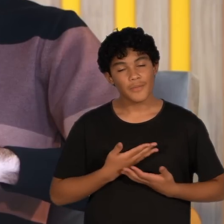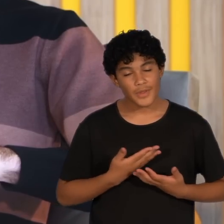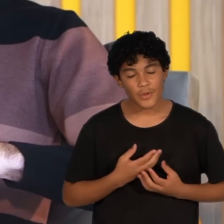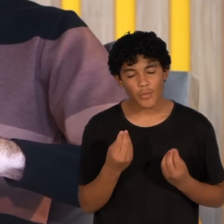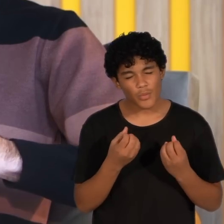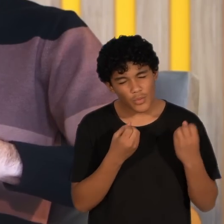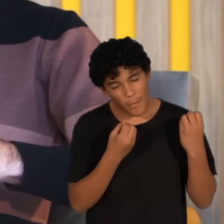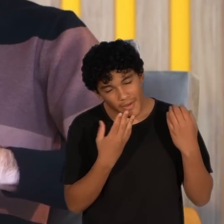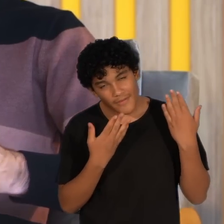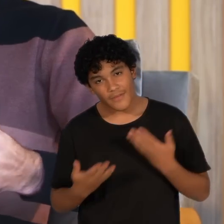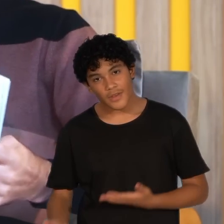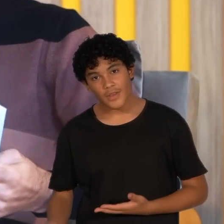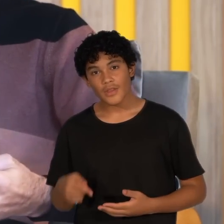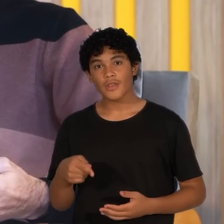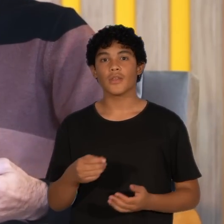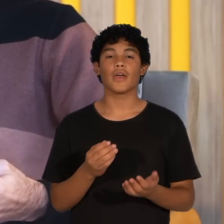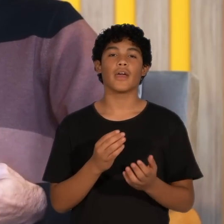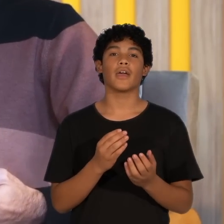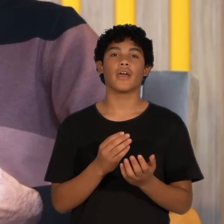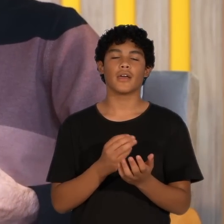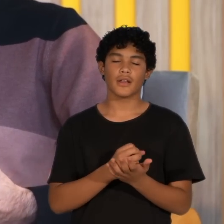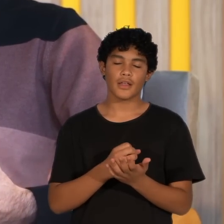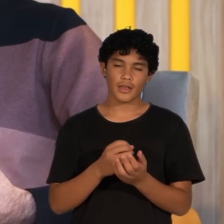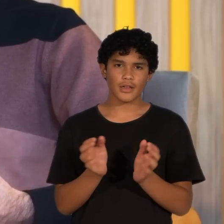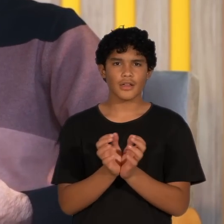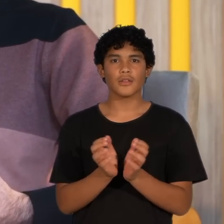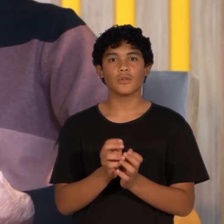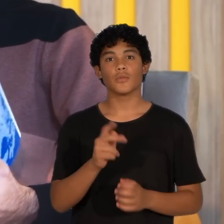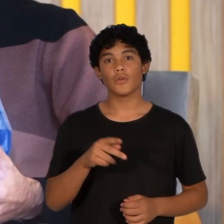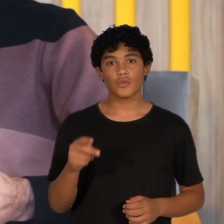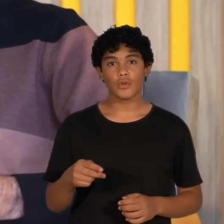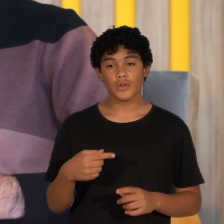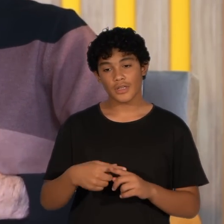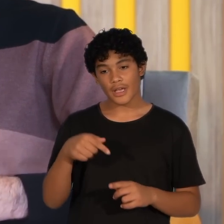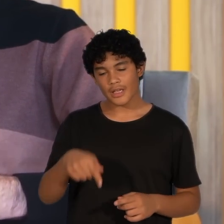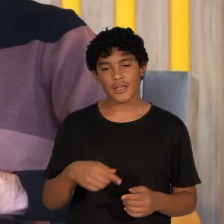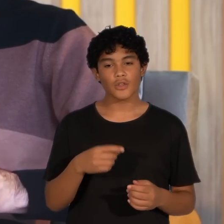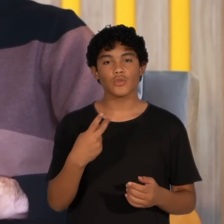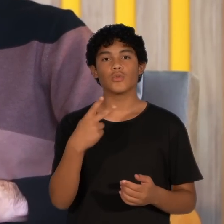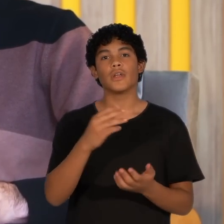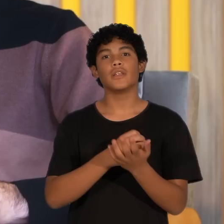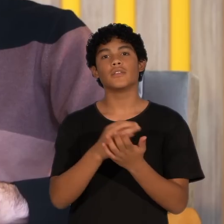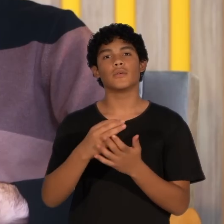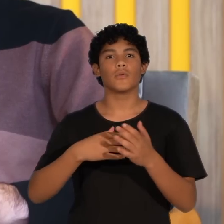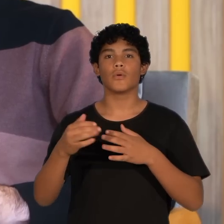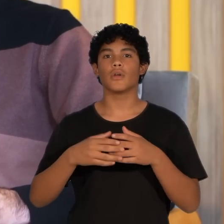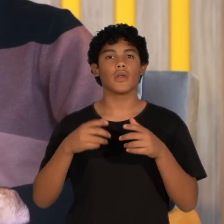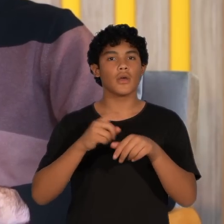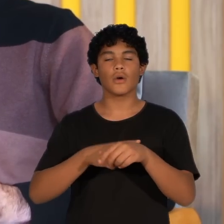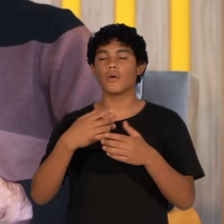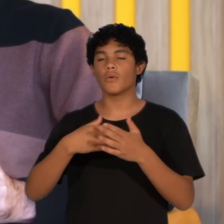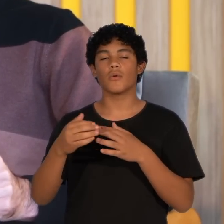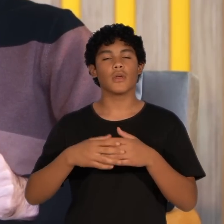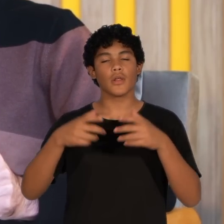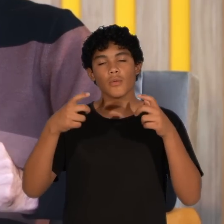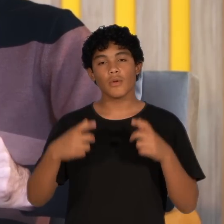Olá, meu amigo, minha amiga, sejam bem-vindos ao programa Classe dos Professores. Você já sabe, né? É a sua lição em qualquer hora e lugar. E